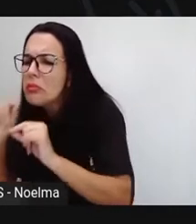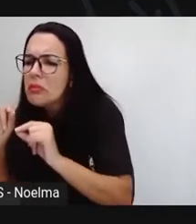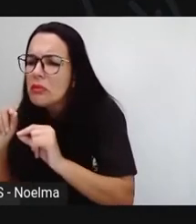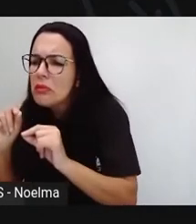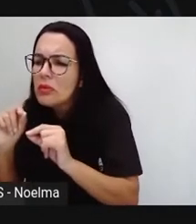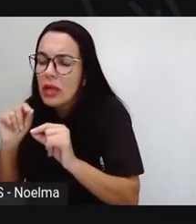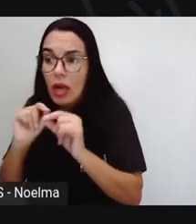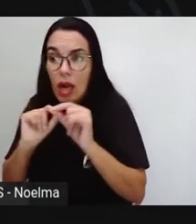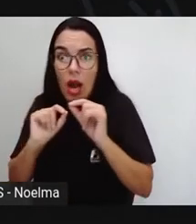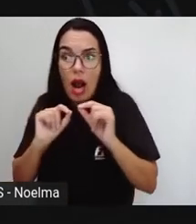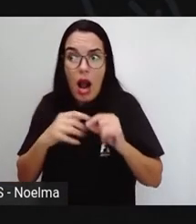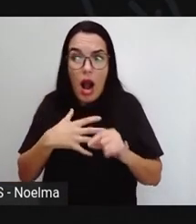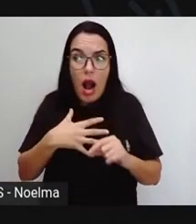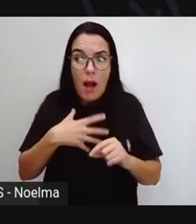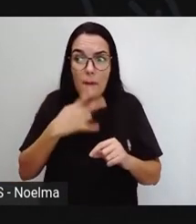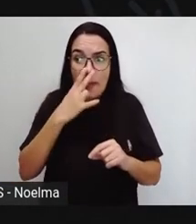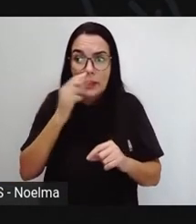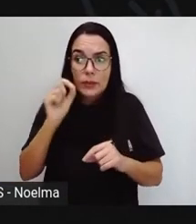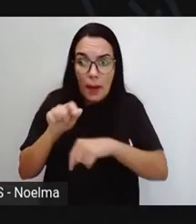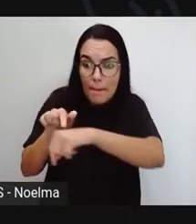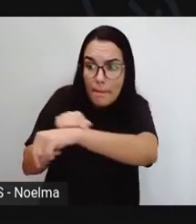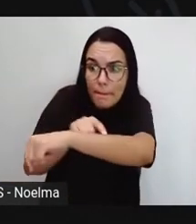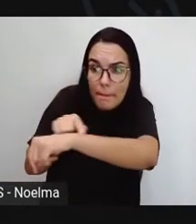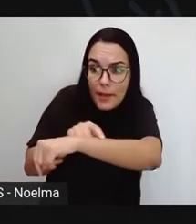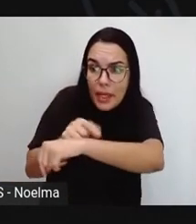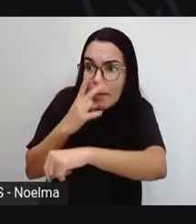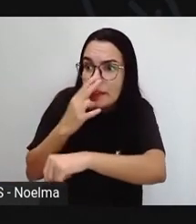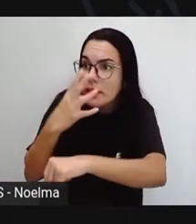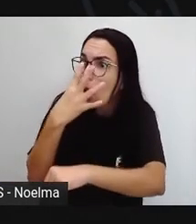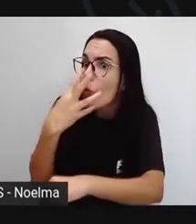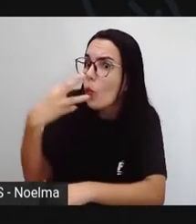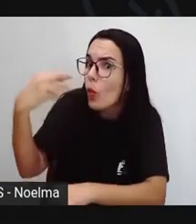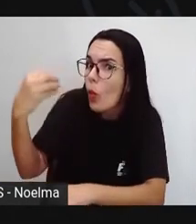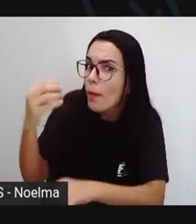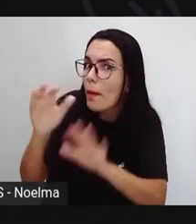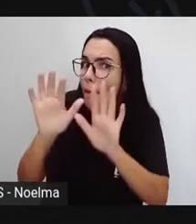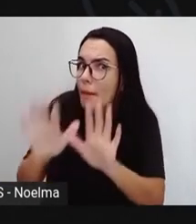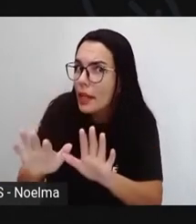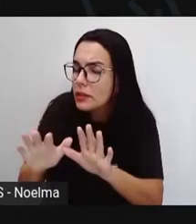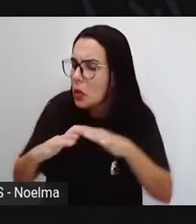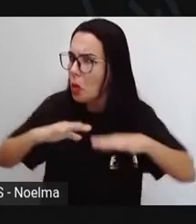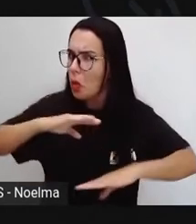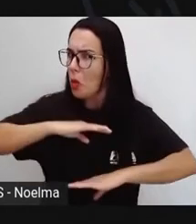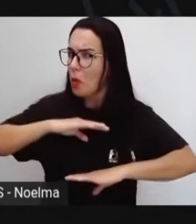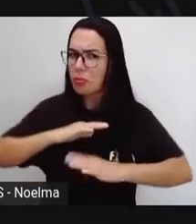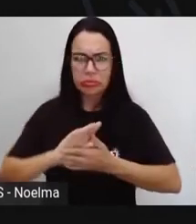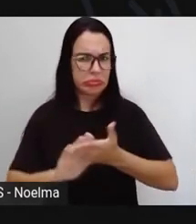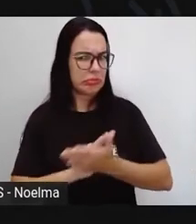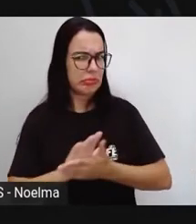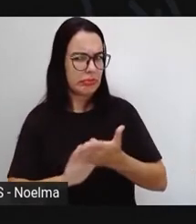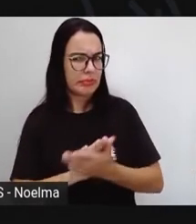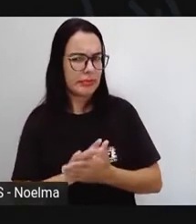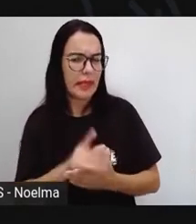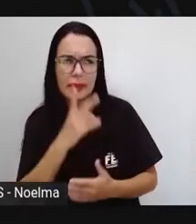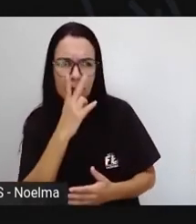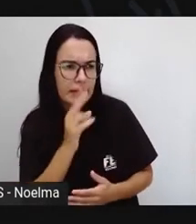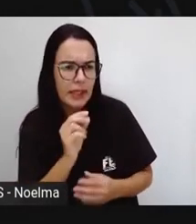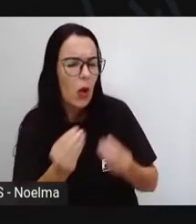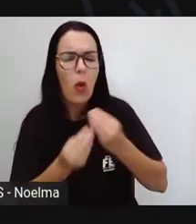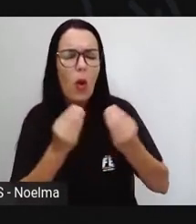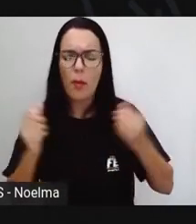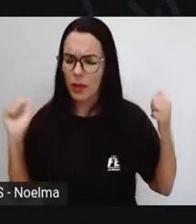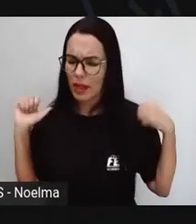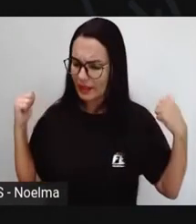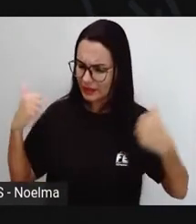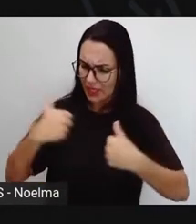aquele bicho até tinha pelo e focinho de lobo. Mas o resto não parecia um lobo. Como poderia ser com